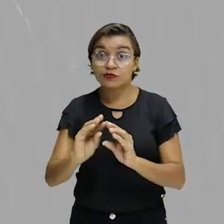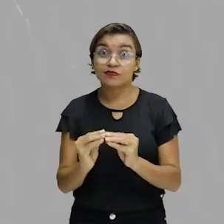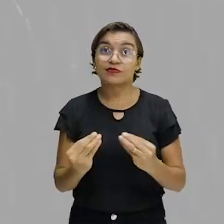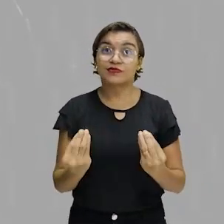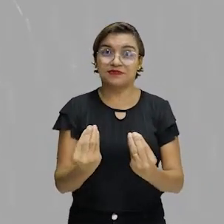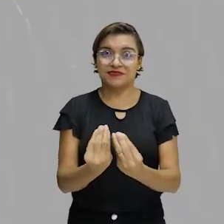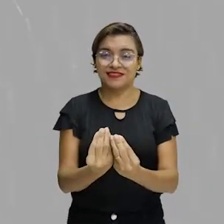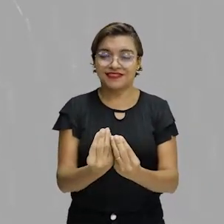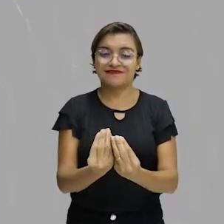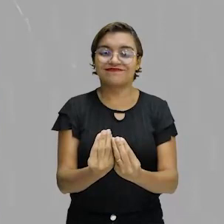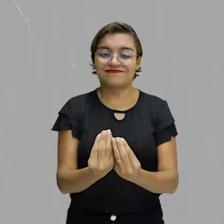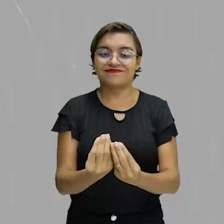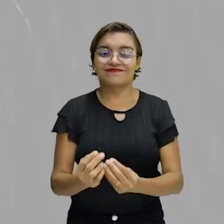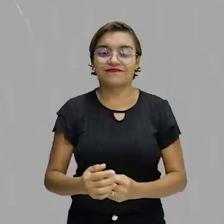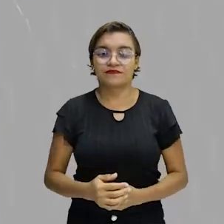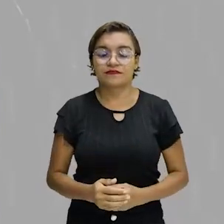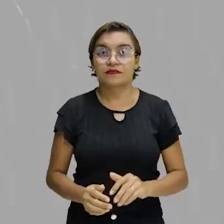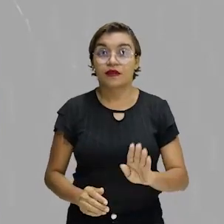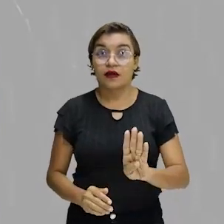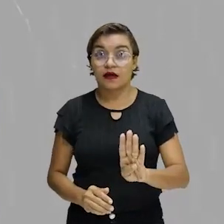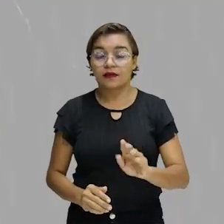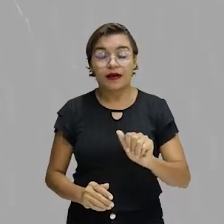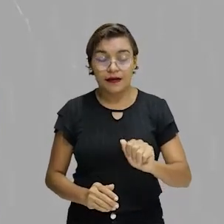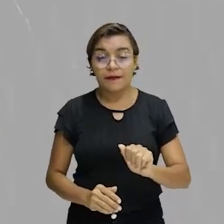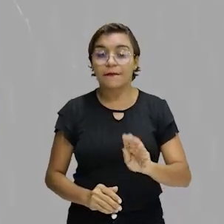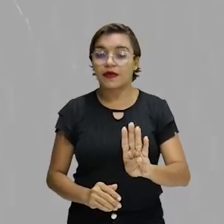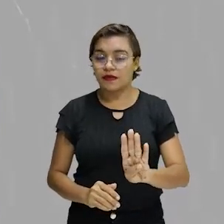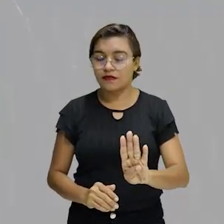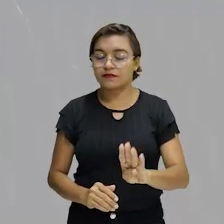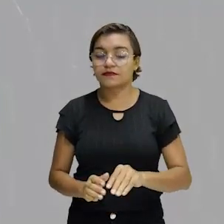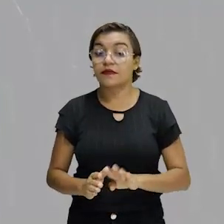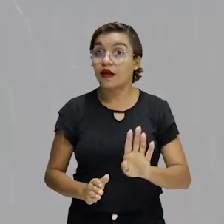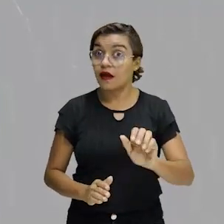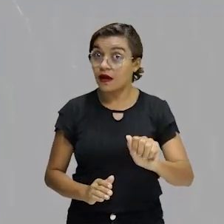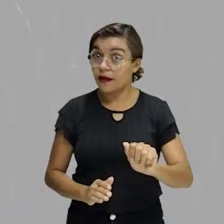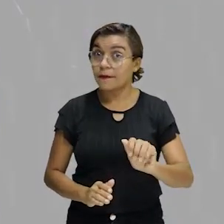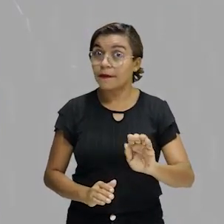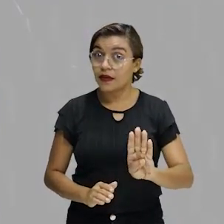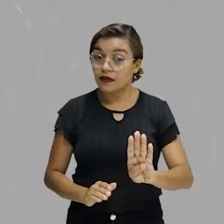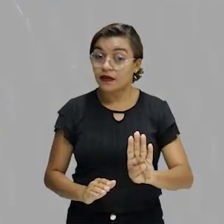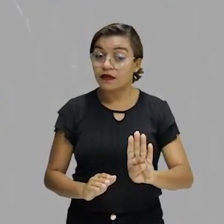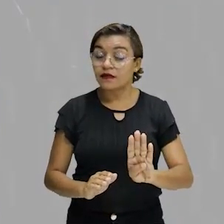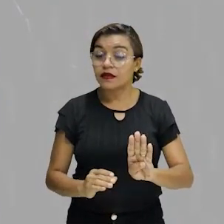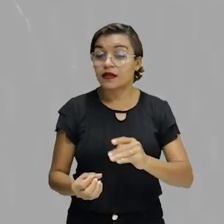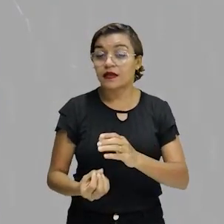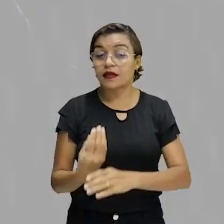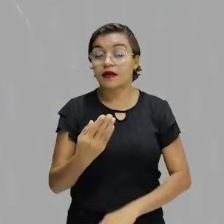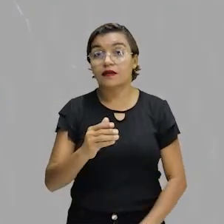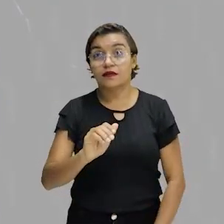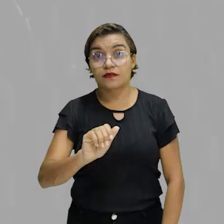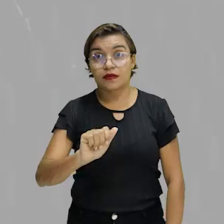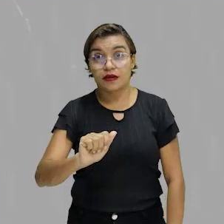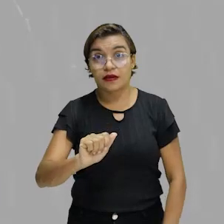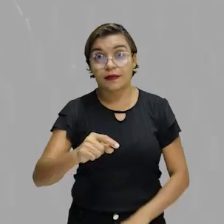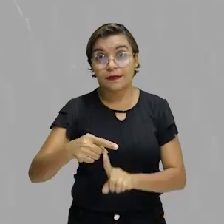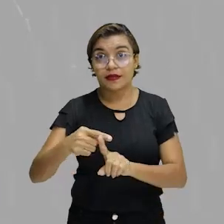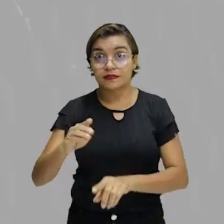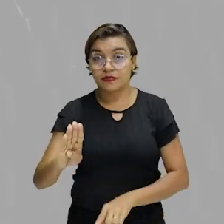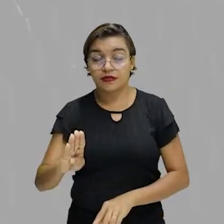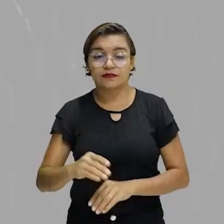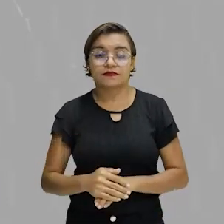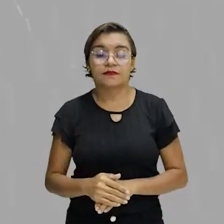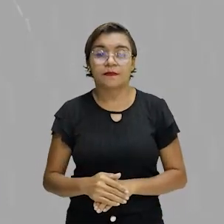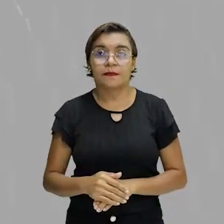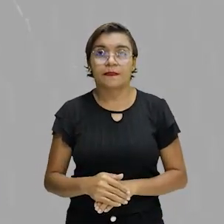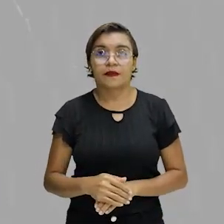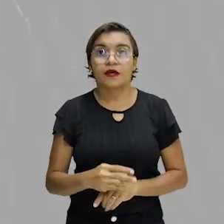substâncias certo a b gerando a + b então quando ocorre reação entre doas duas